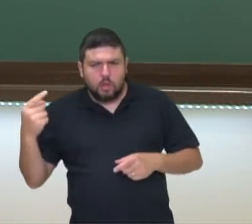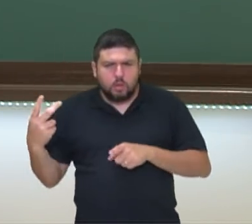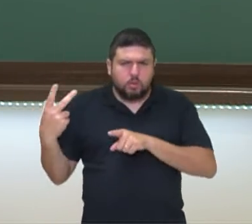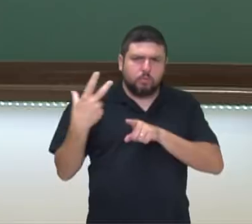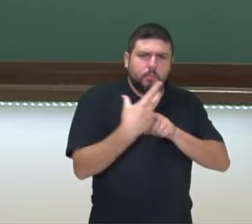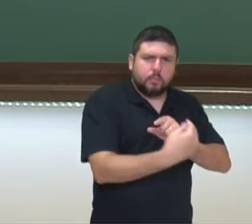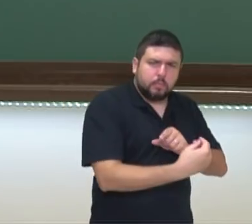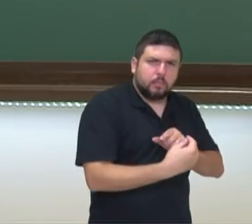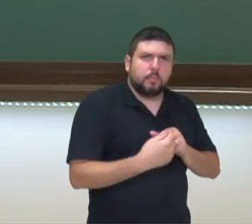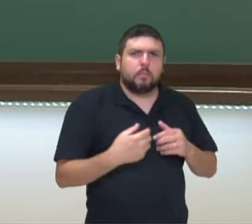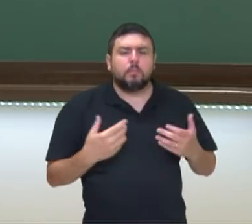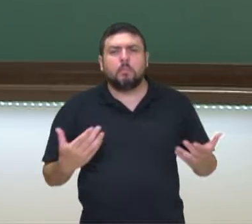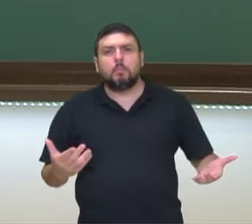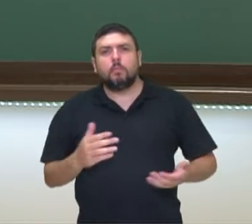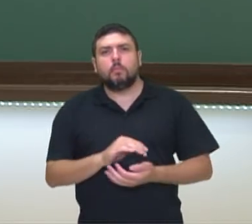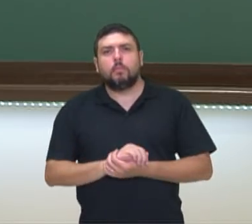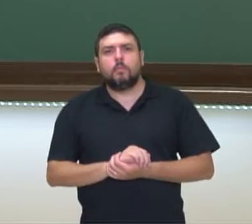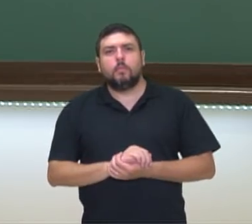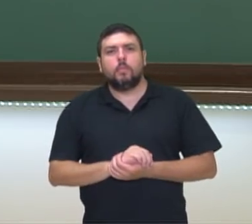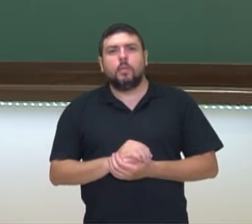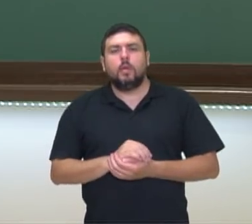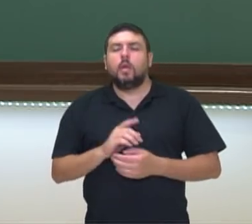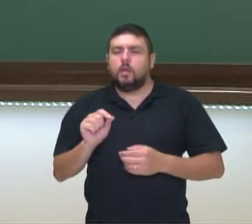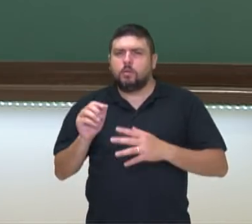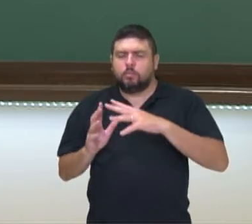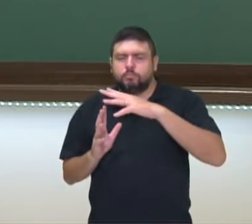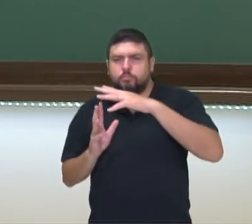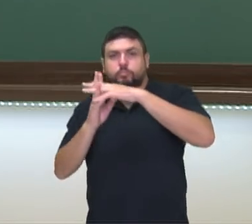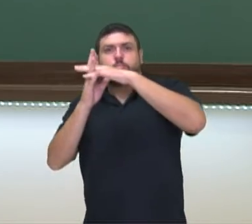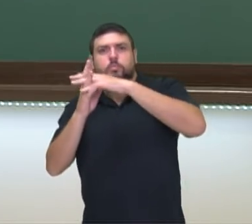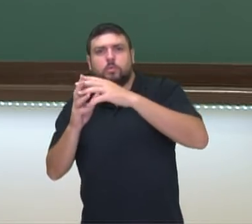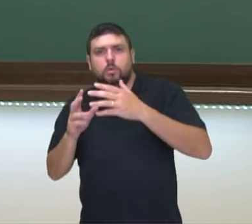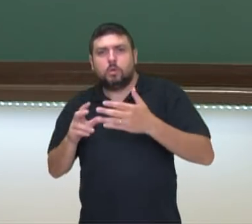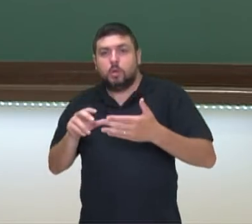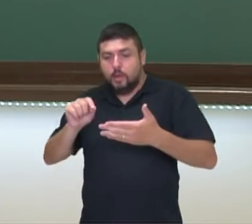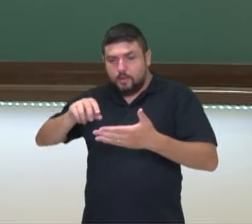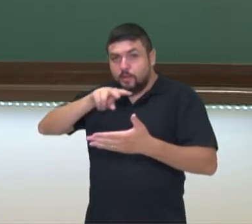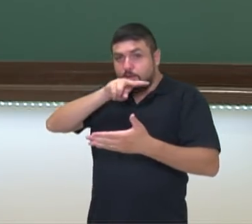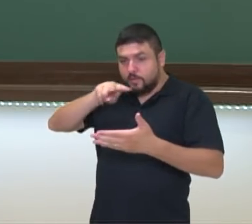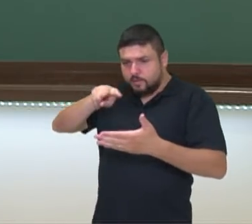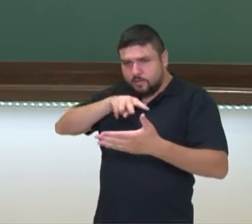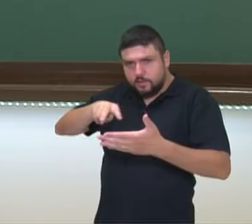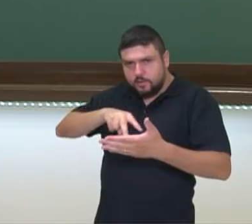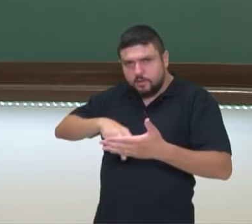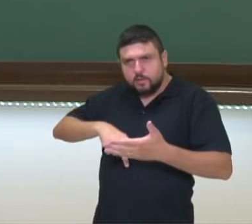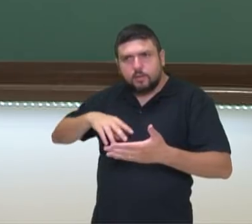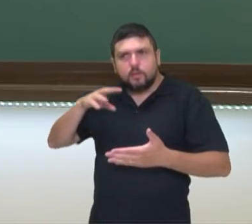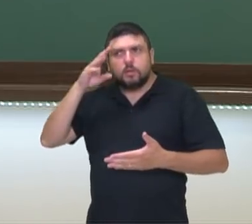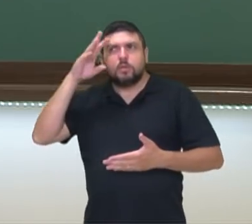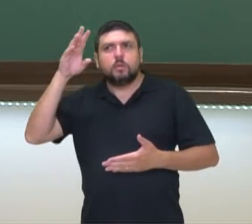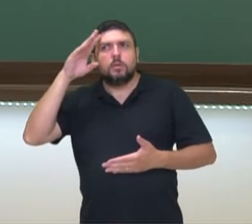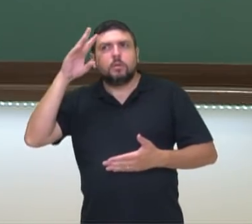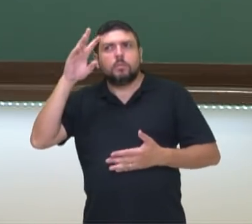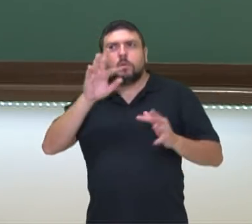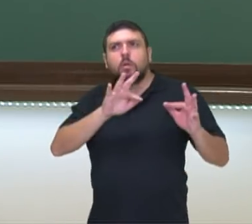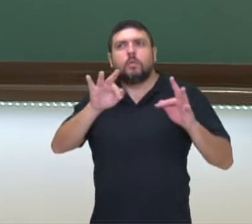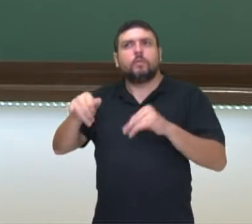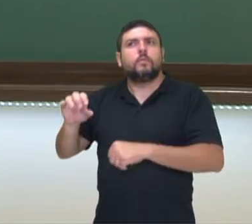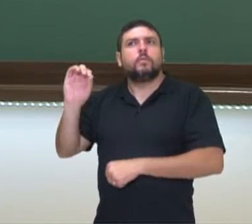uma batalha? Esse ponto é o clímax, em que o leitor fica esperando o que irá acontecer no final da